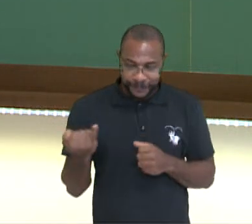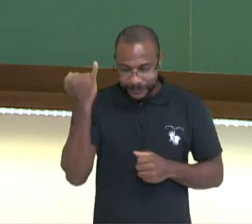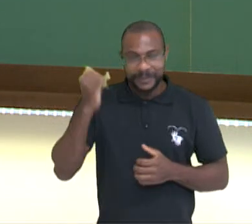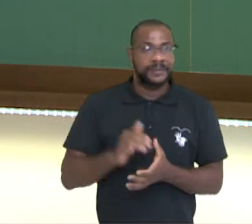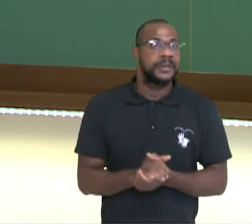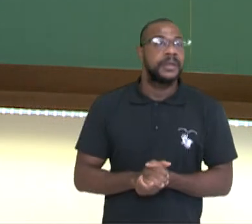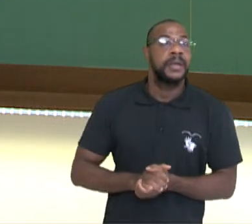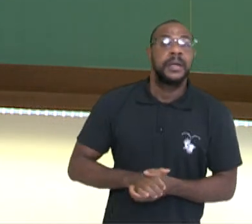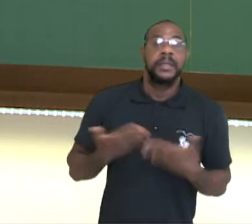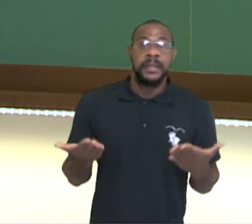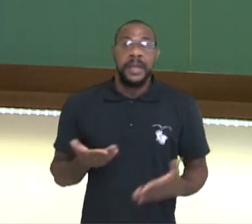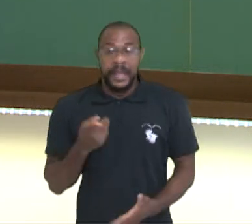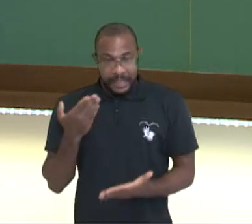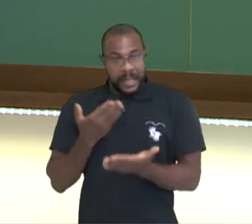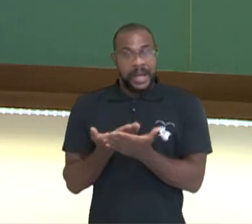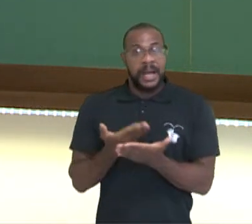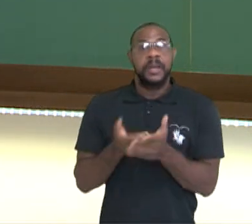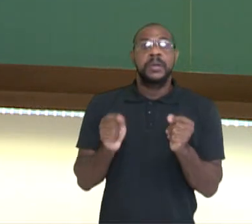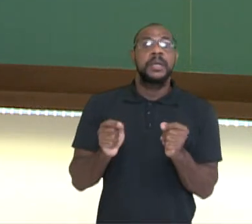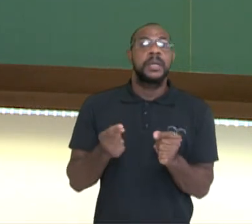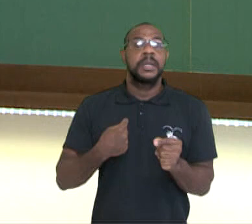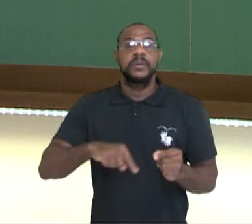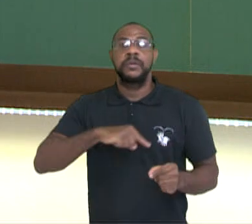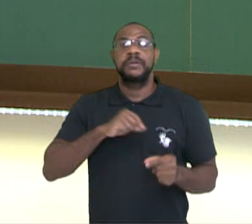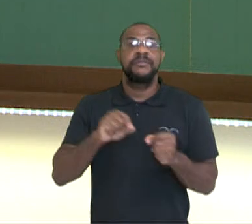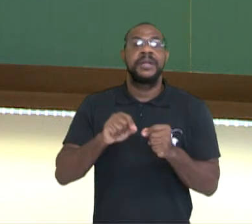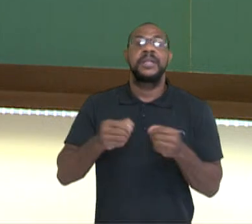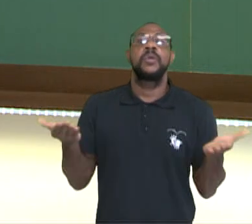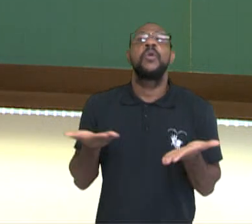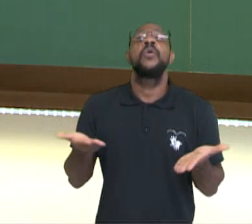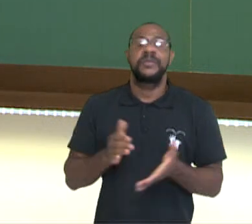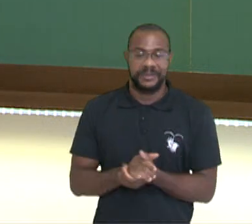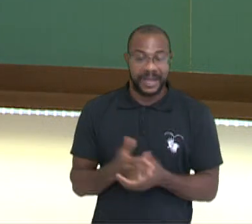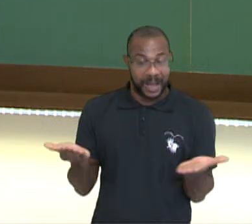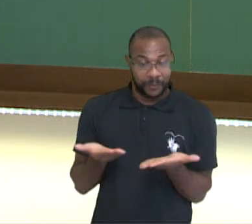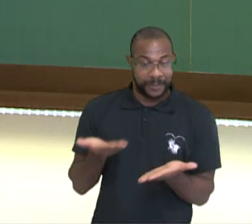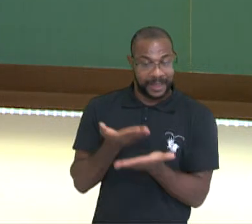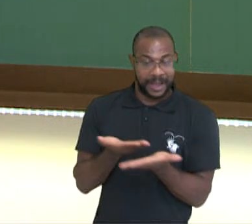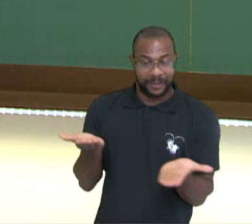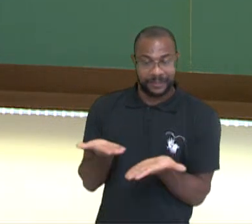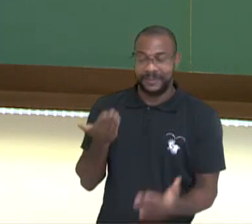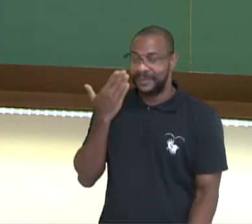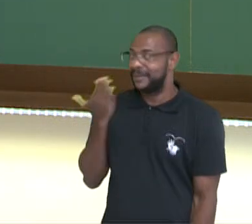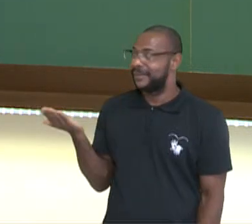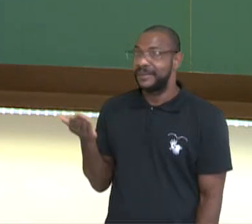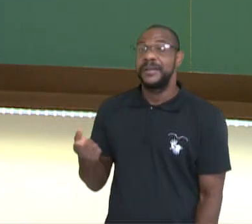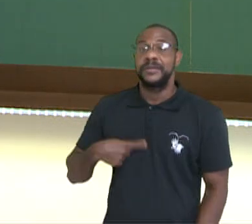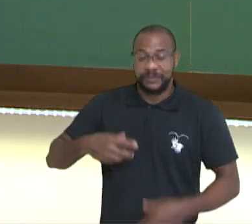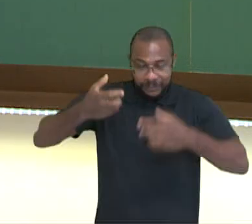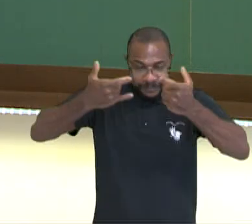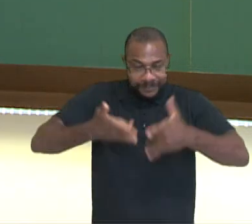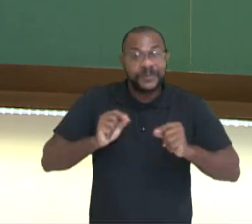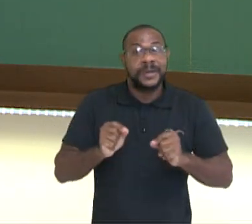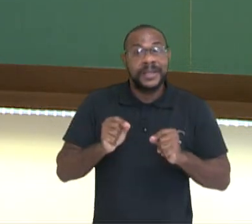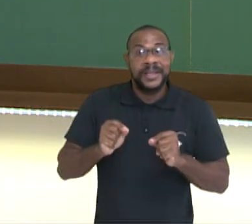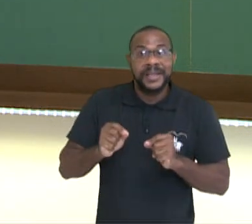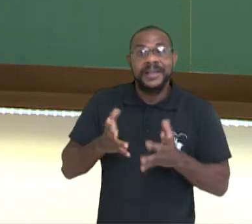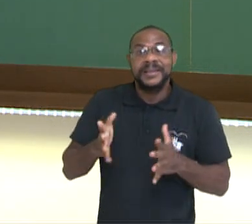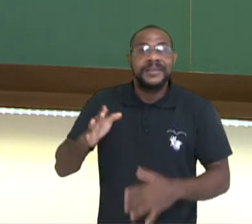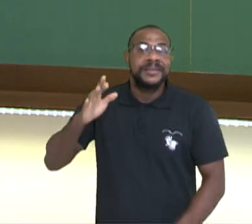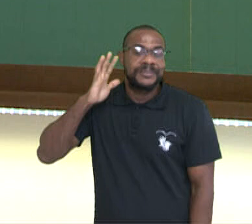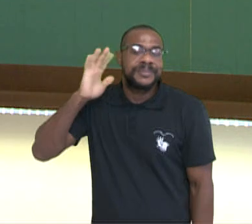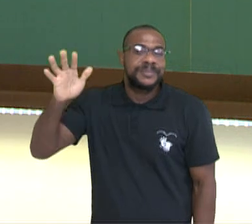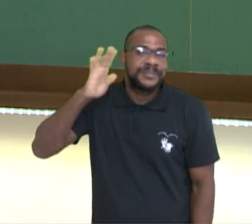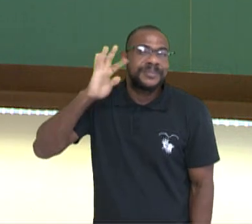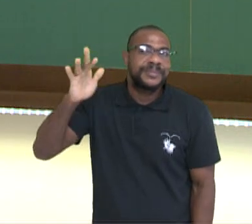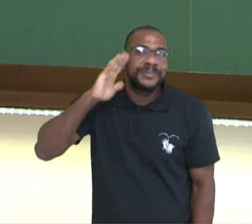já, nessa aula, o que nós estamos fazendo aqui juntos? Nós estamos questionando filosoficamente se o conhecimento